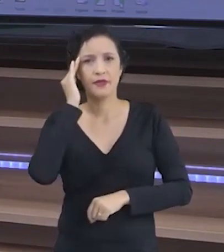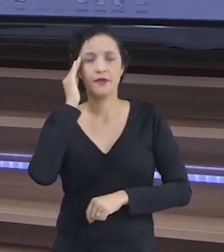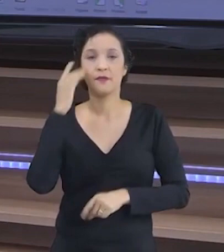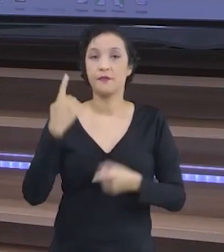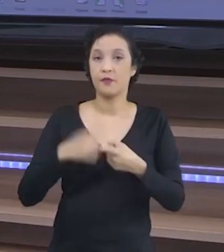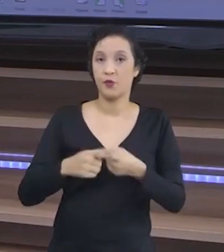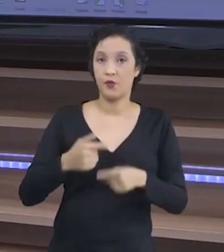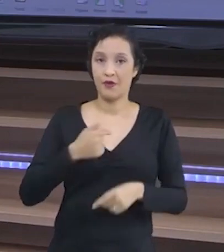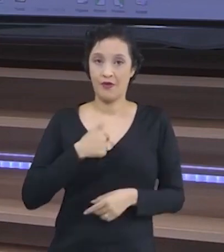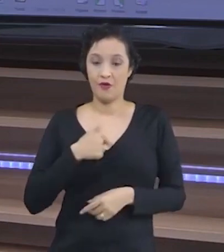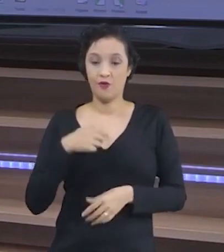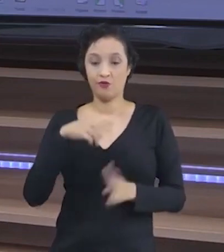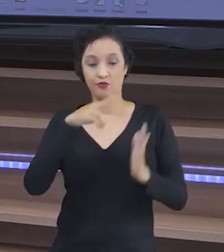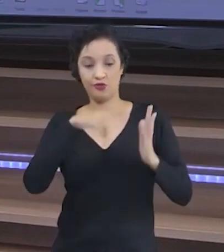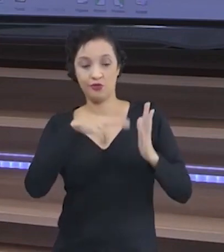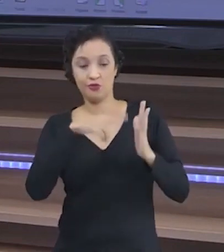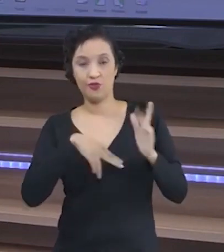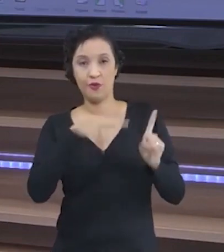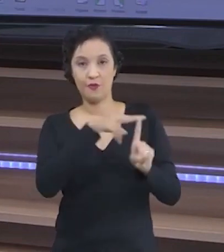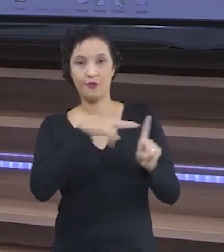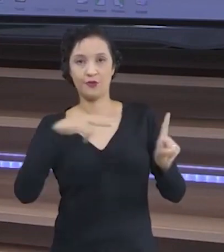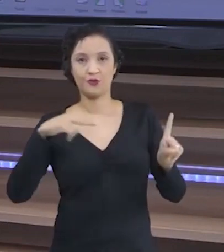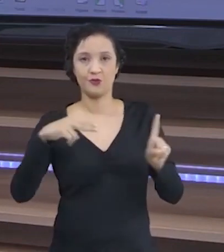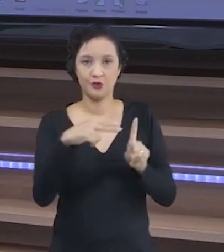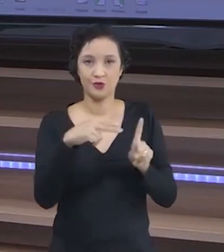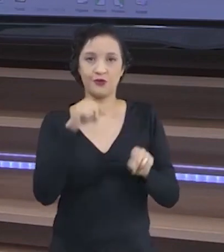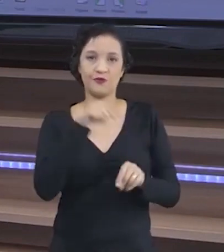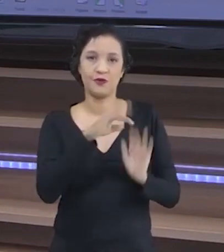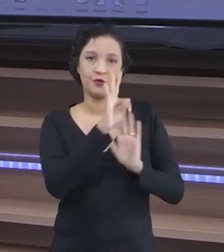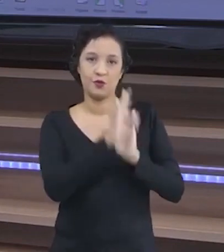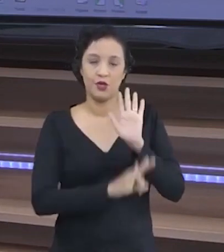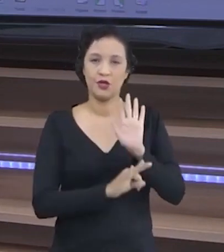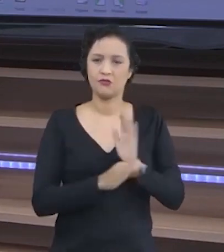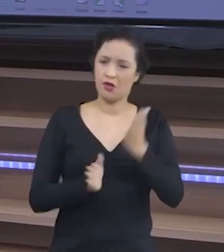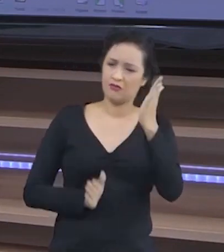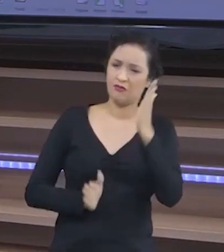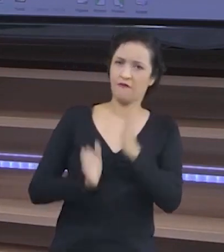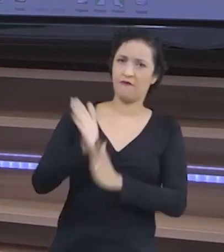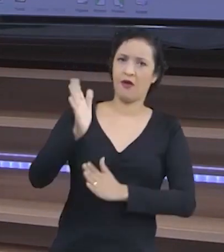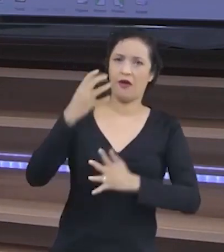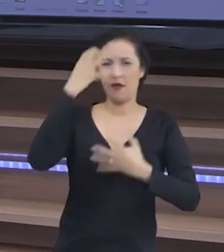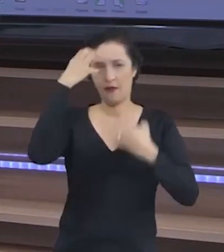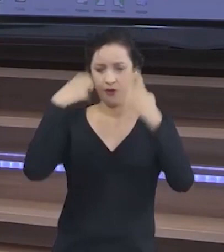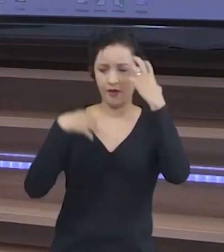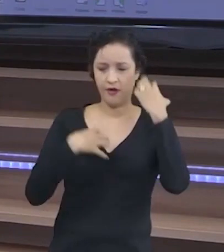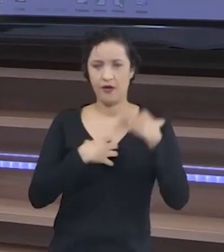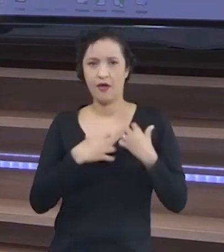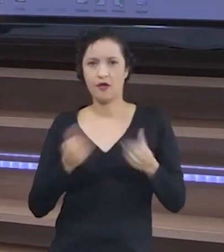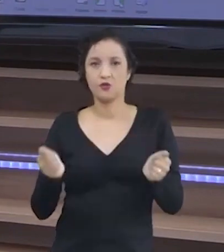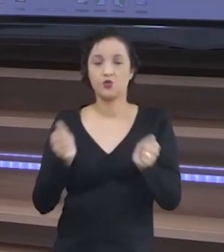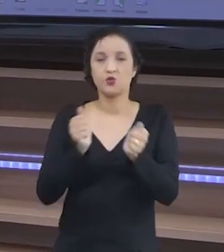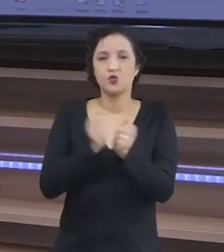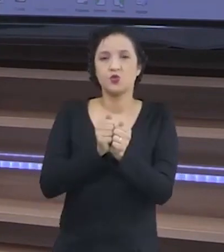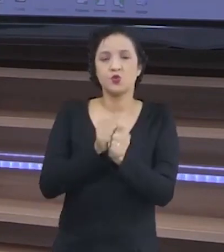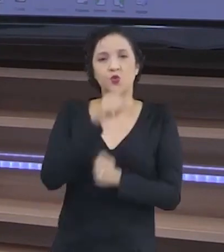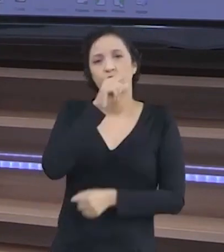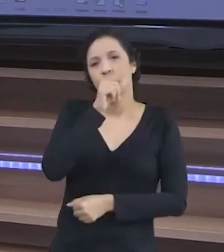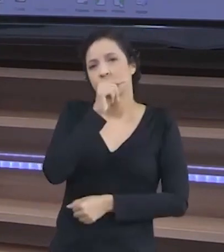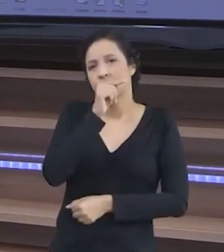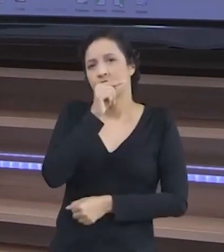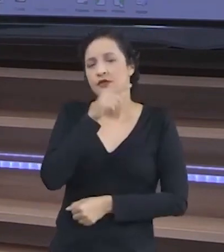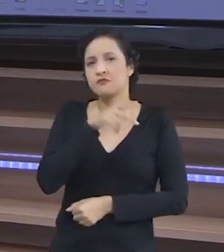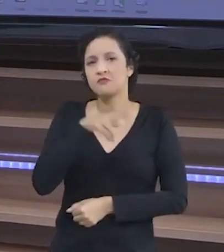estou fazendo. Olha aí, lá se vai a macacada junto com a passarada, para nunca mais